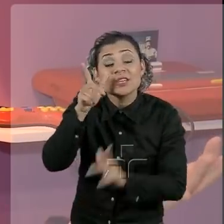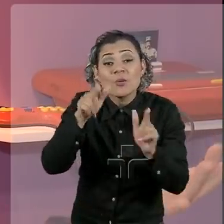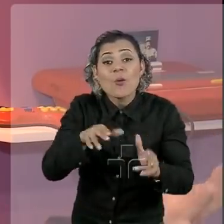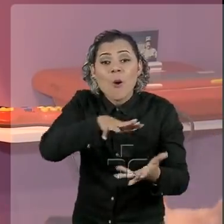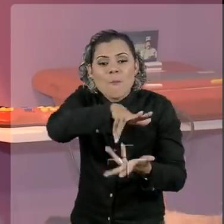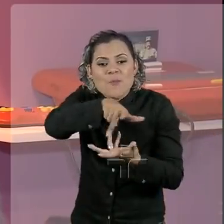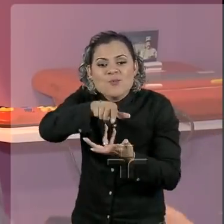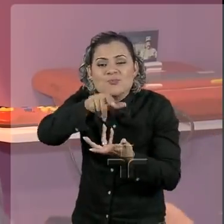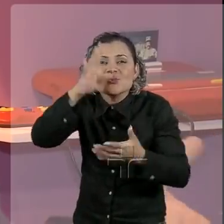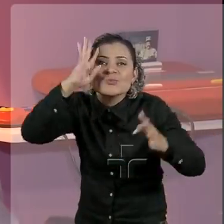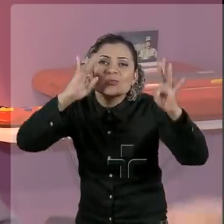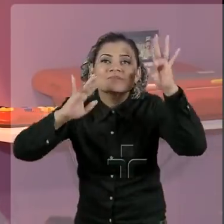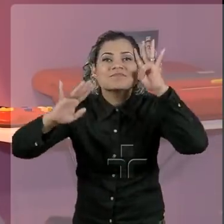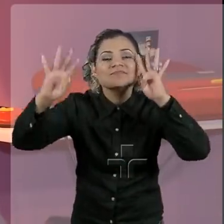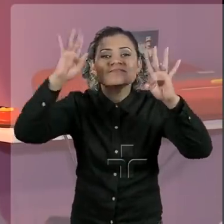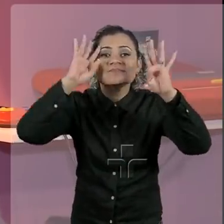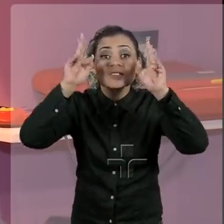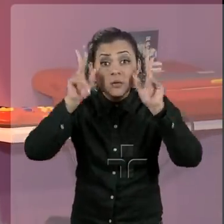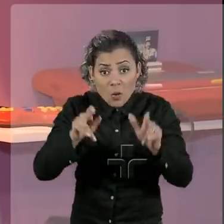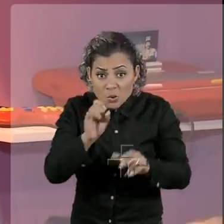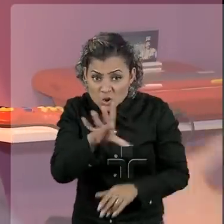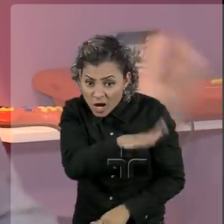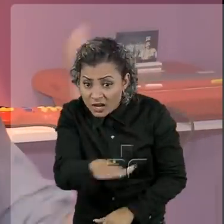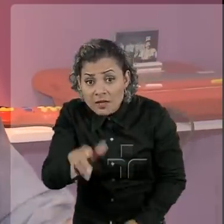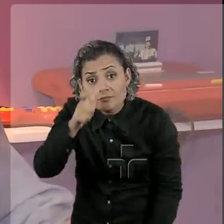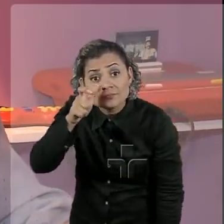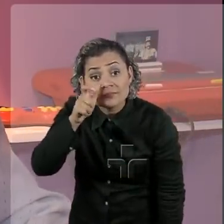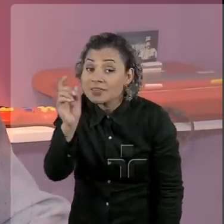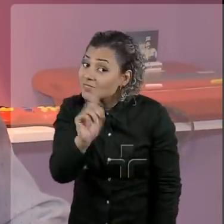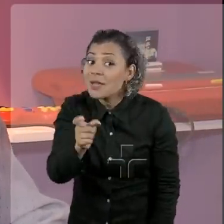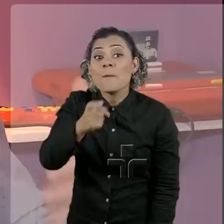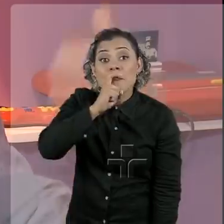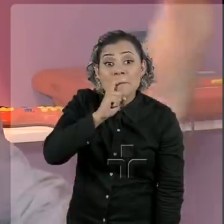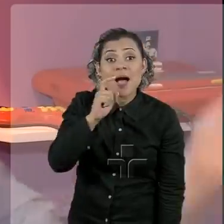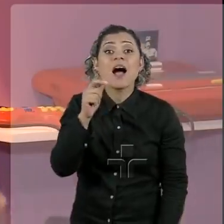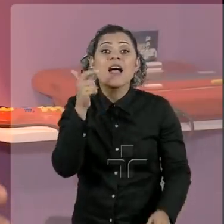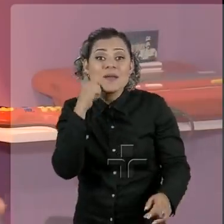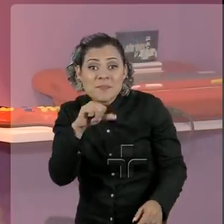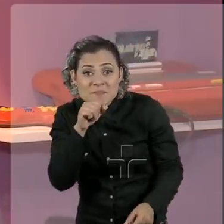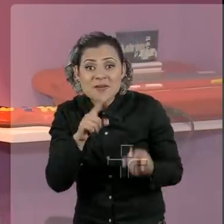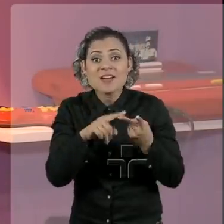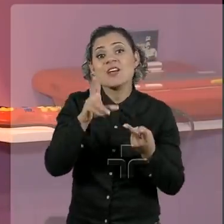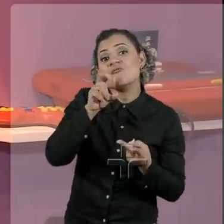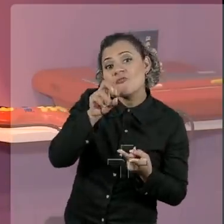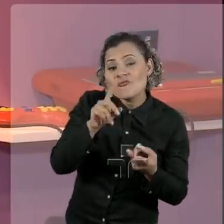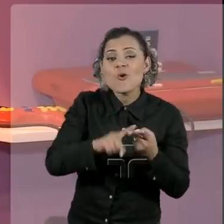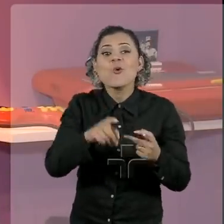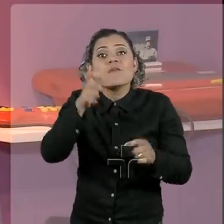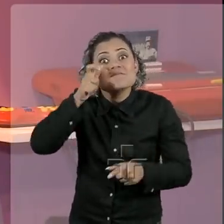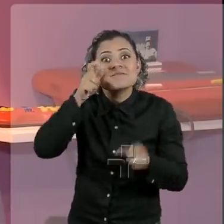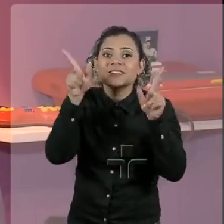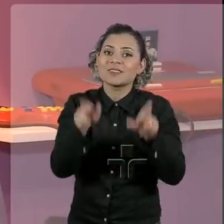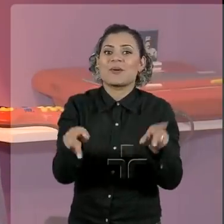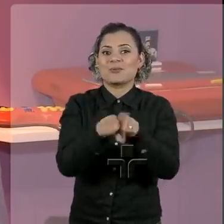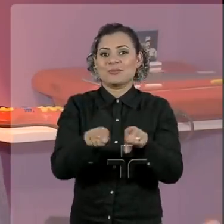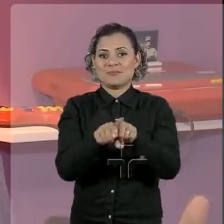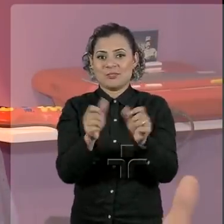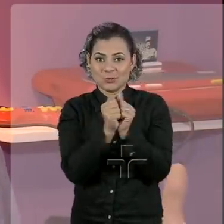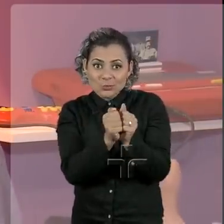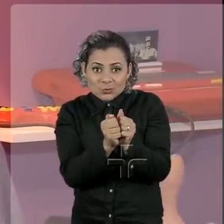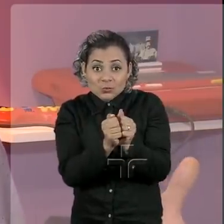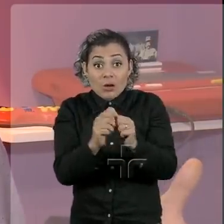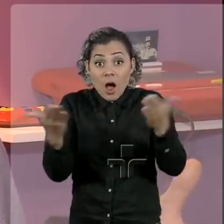Lua era visto não só pelas crianças, era visto pelos pais das crianças, pelos avós das crianças. E agora tem uma